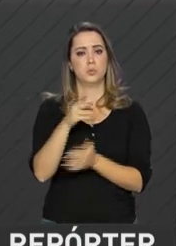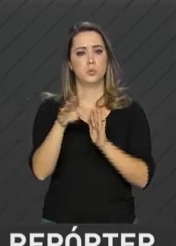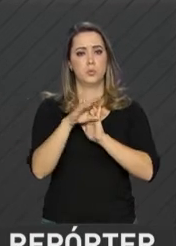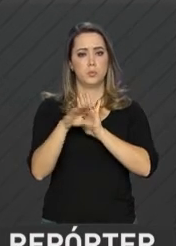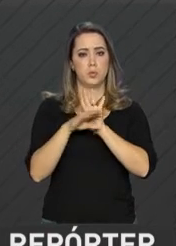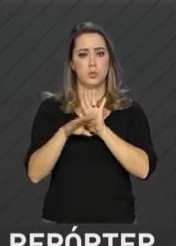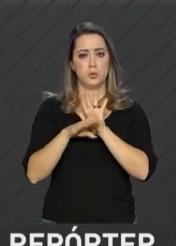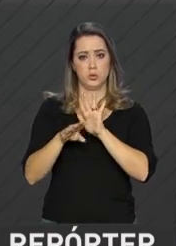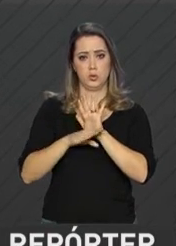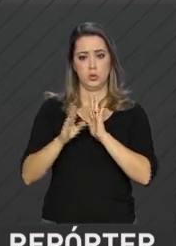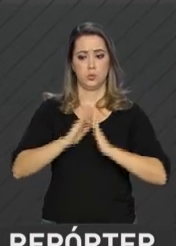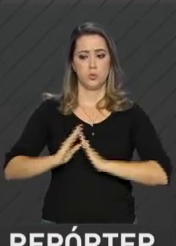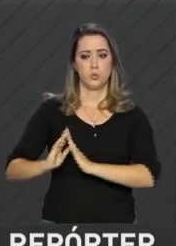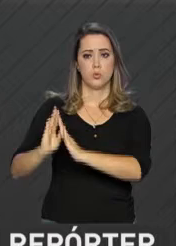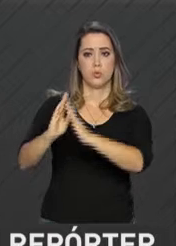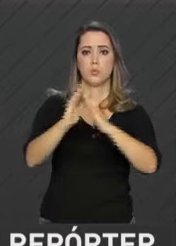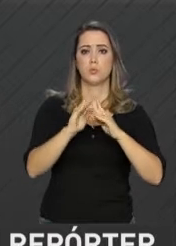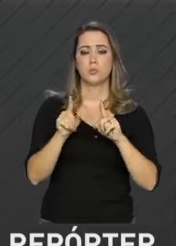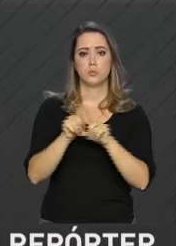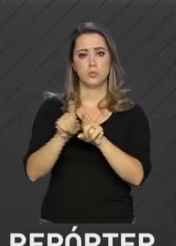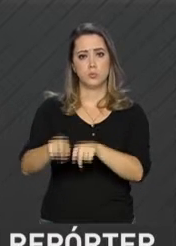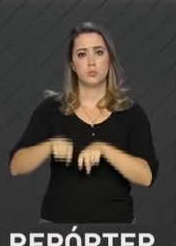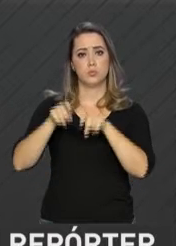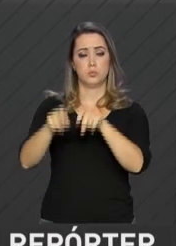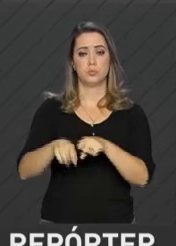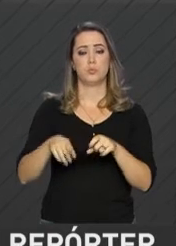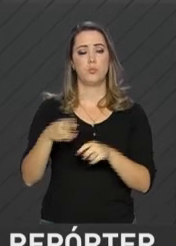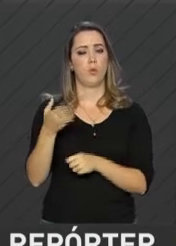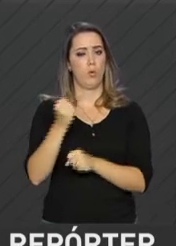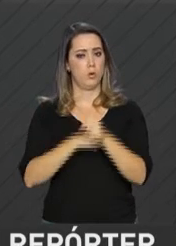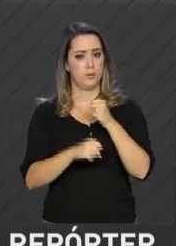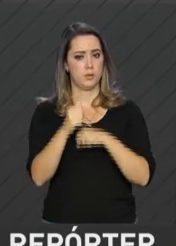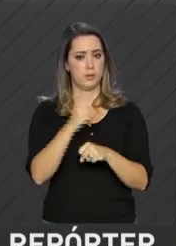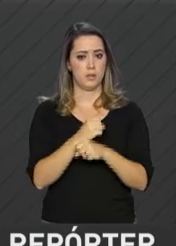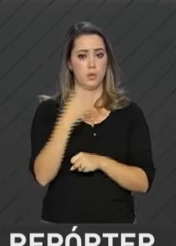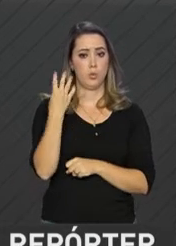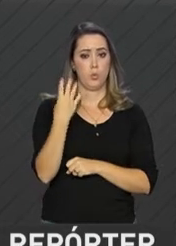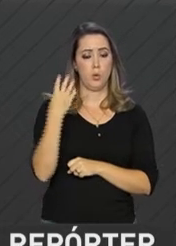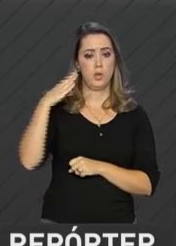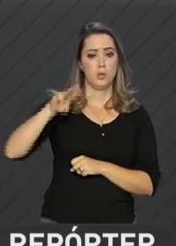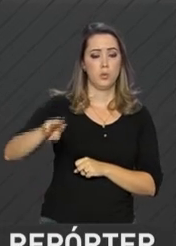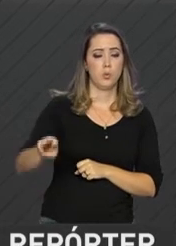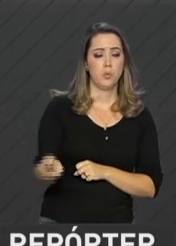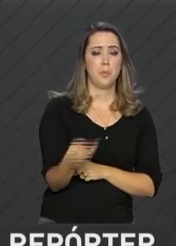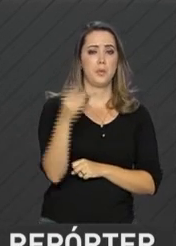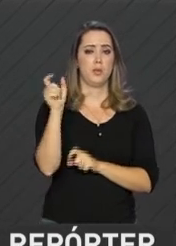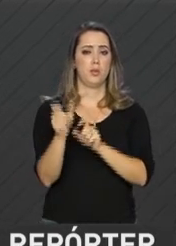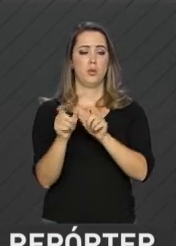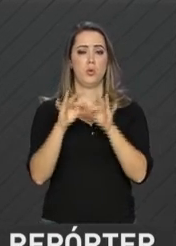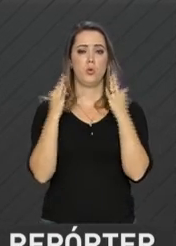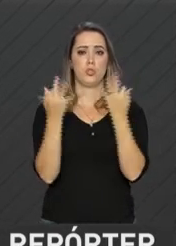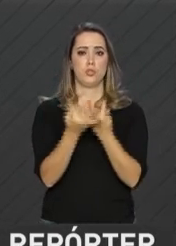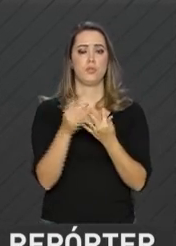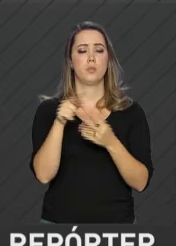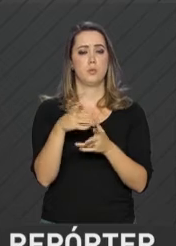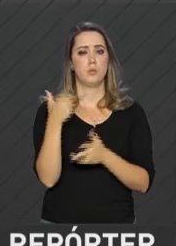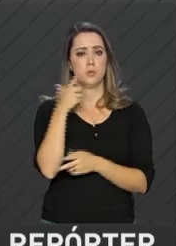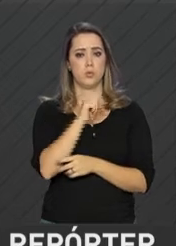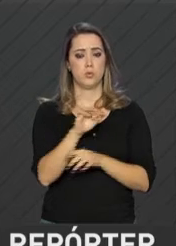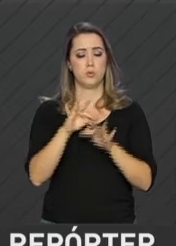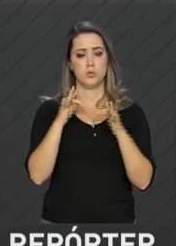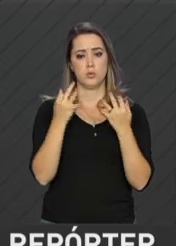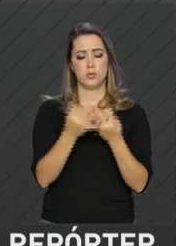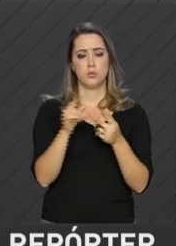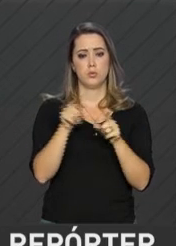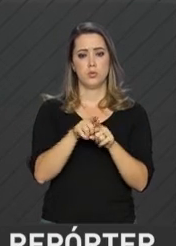de assentamento no ano passado cerca de 4 milhões de famílias conseguiram a declaração de aptidão ao pronaf documento de